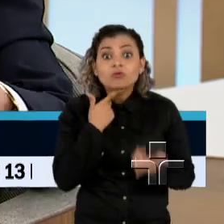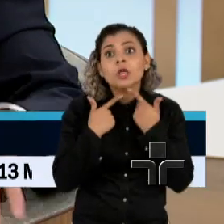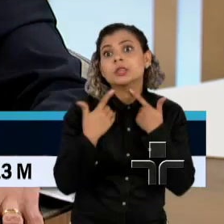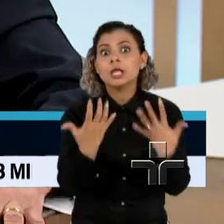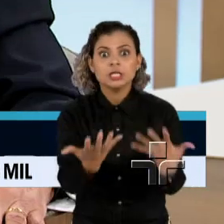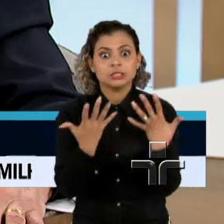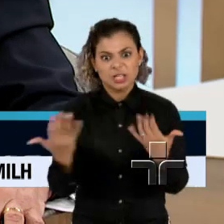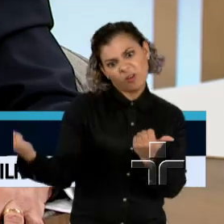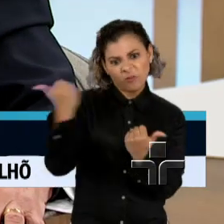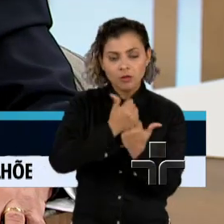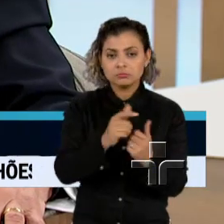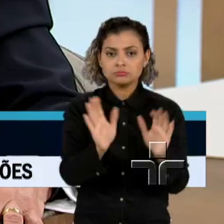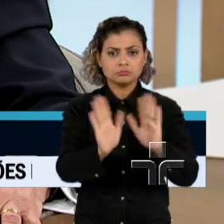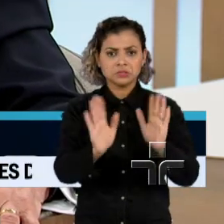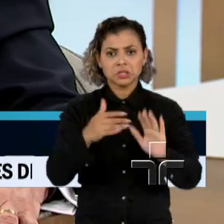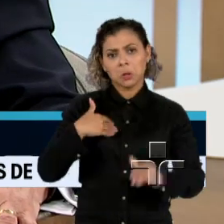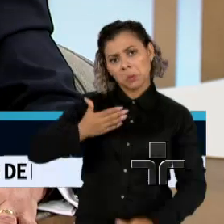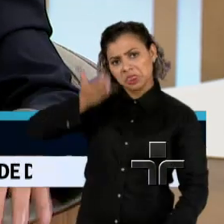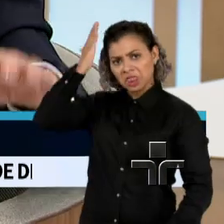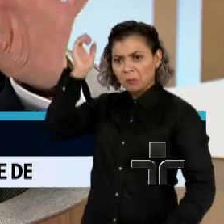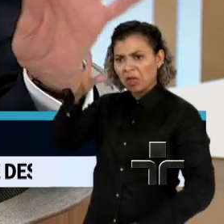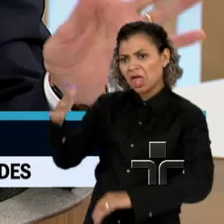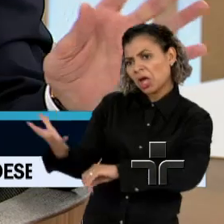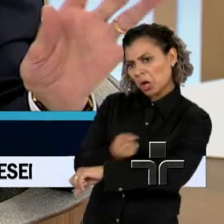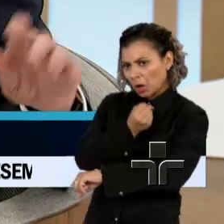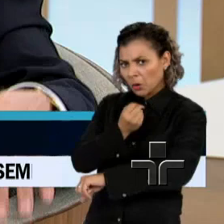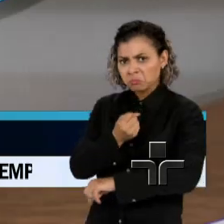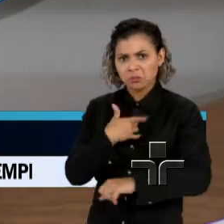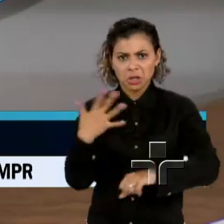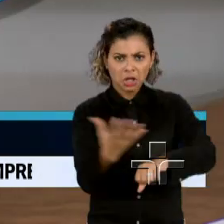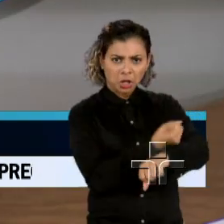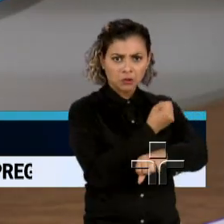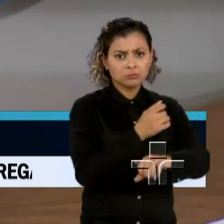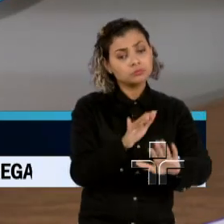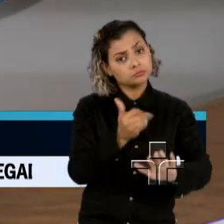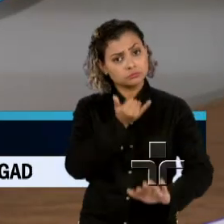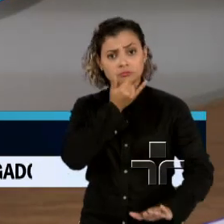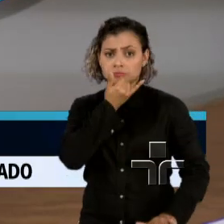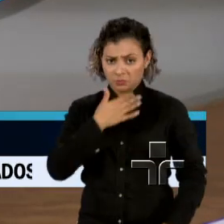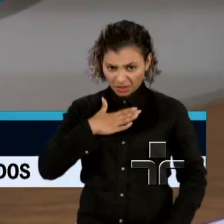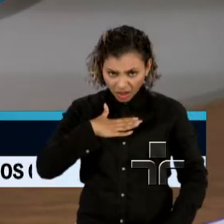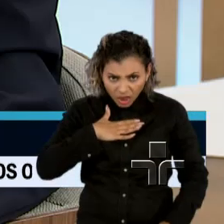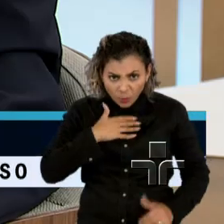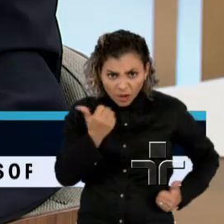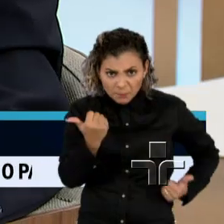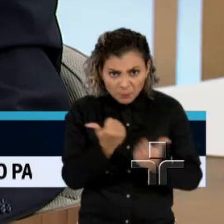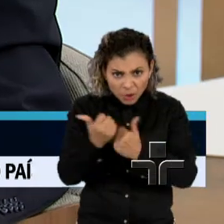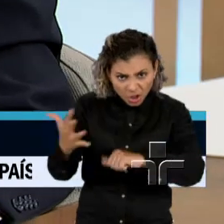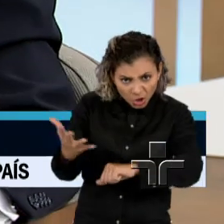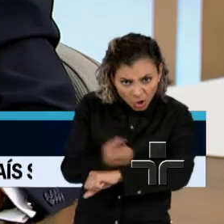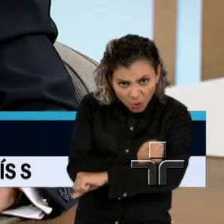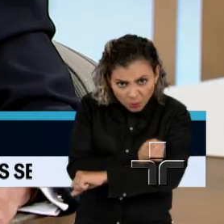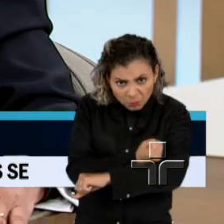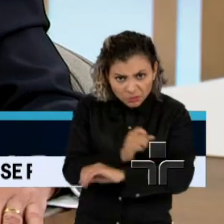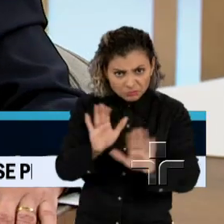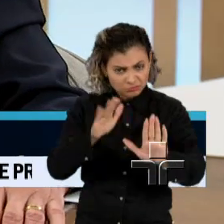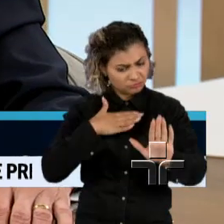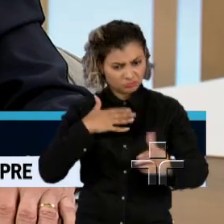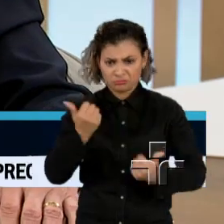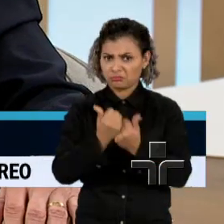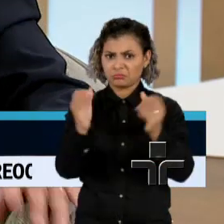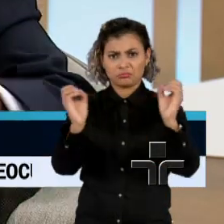quando, diziam, o Temer é golpista. Aliás, ouvi numa breve referência de que eu teria apoiado a ideia do golpe.